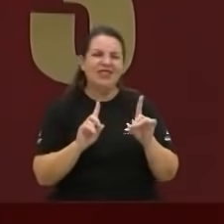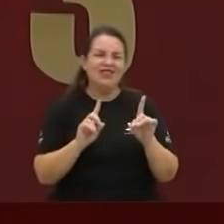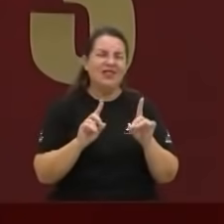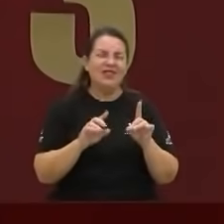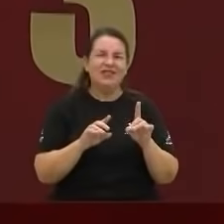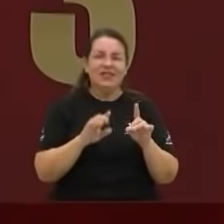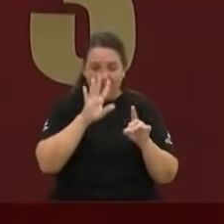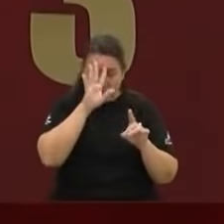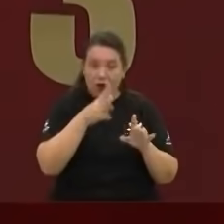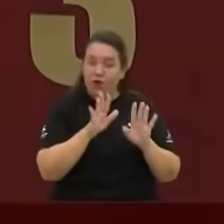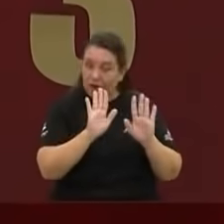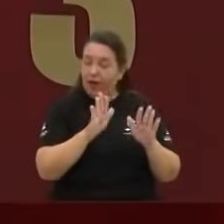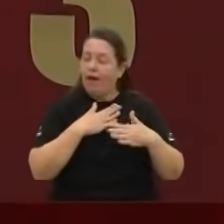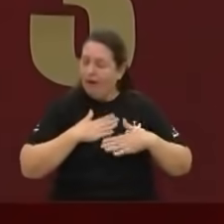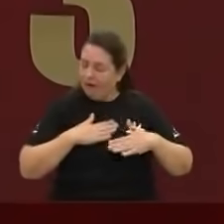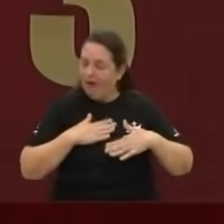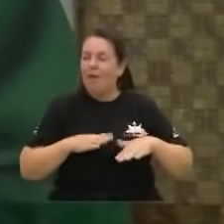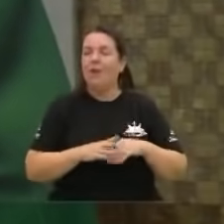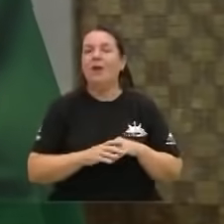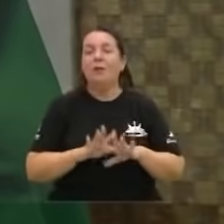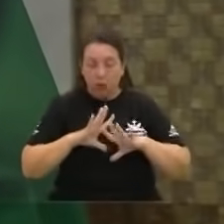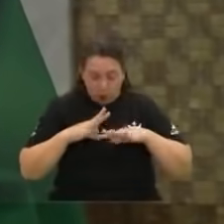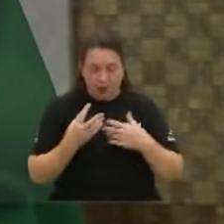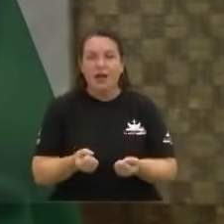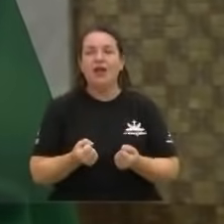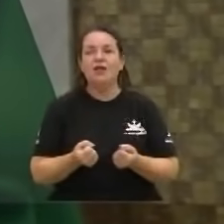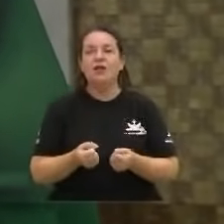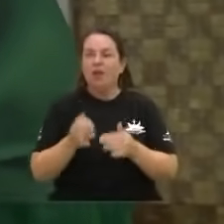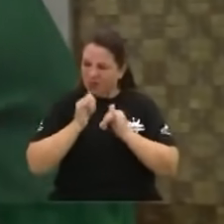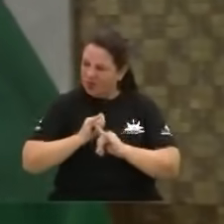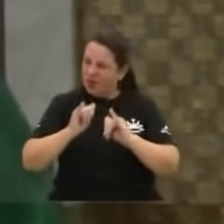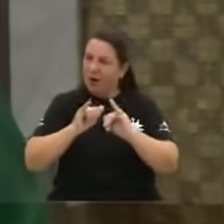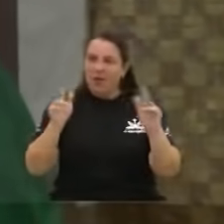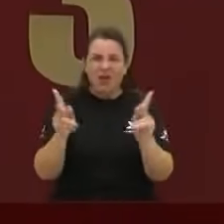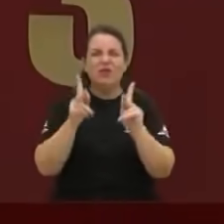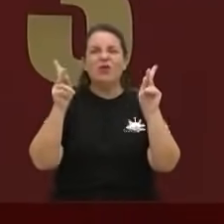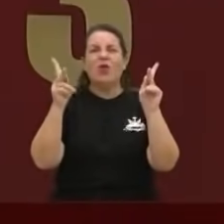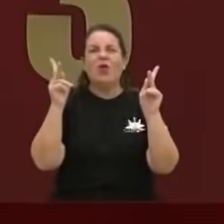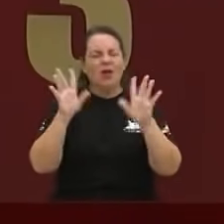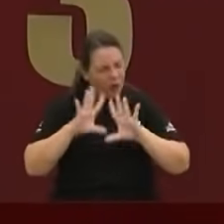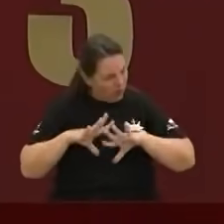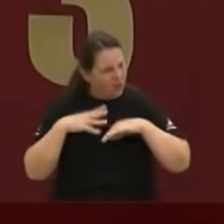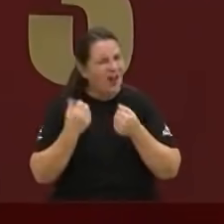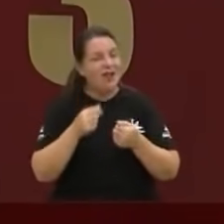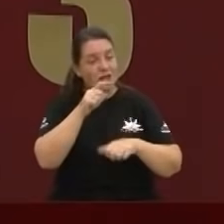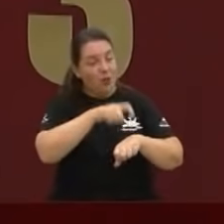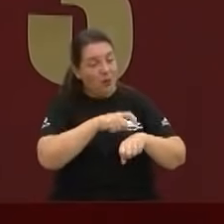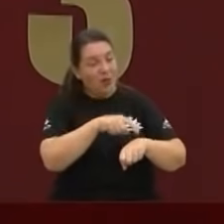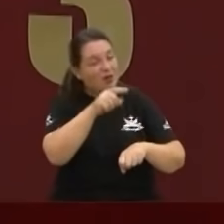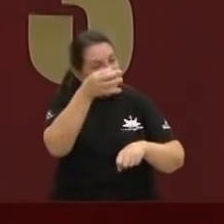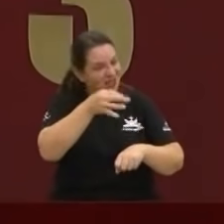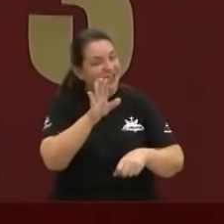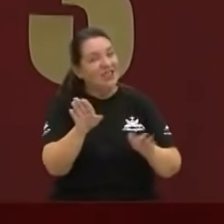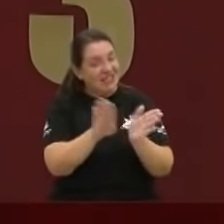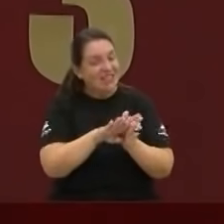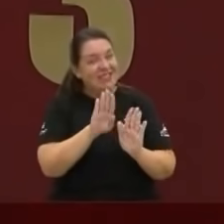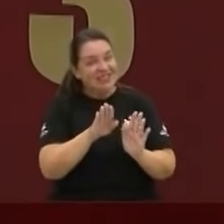Coragem, você vai proclamar a vitória. Coragem, tua hora está chegando.